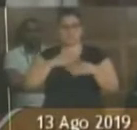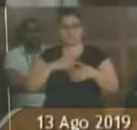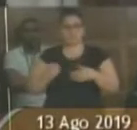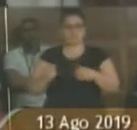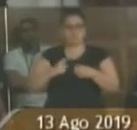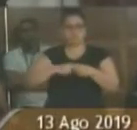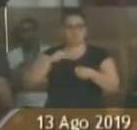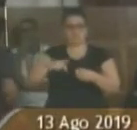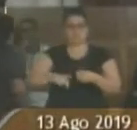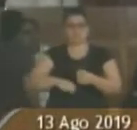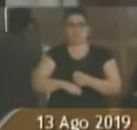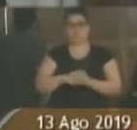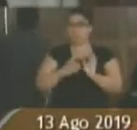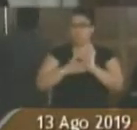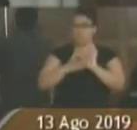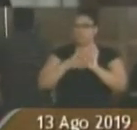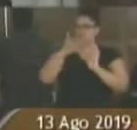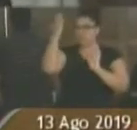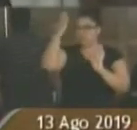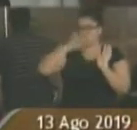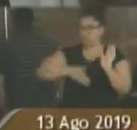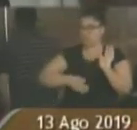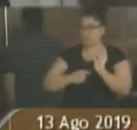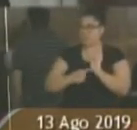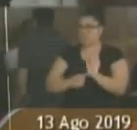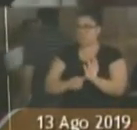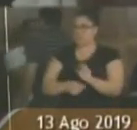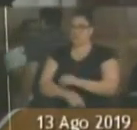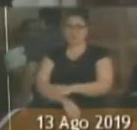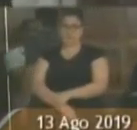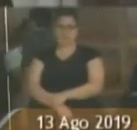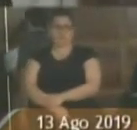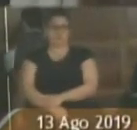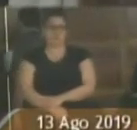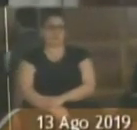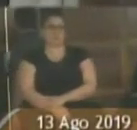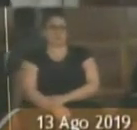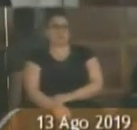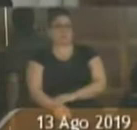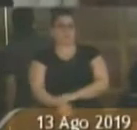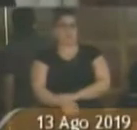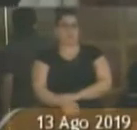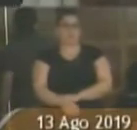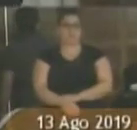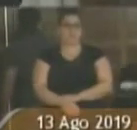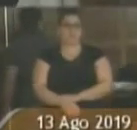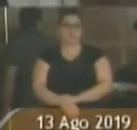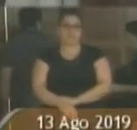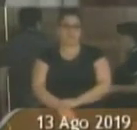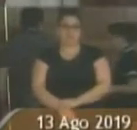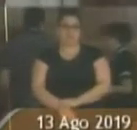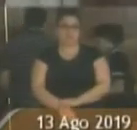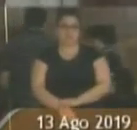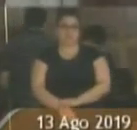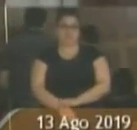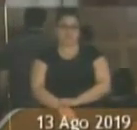aí as contas que todo mundo está querendo que você preste aqui no plenário. Fico por aqui. Muito obrigado. Boa tarde. Bom dia a todos.